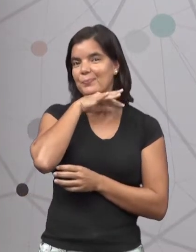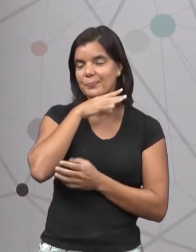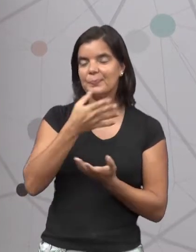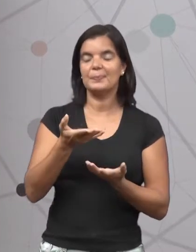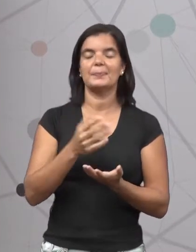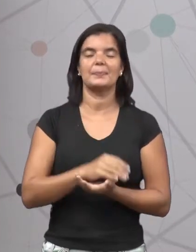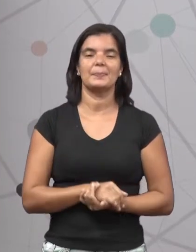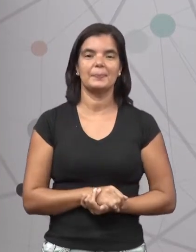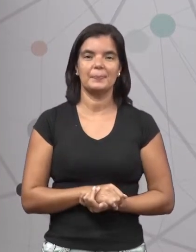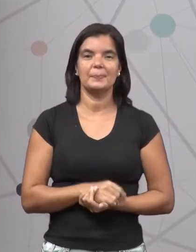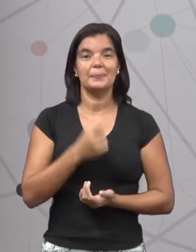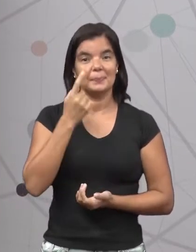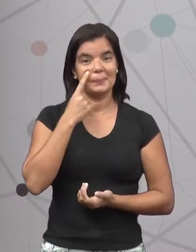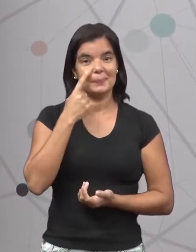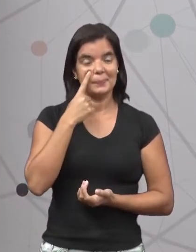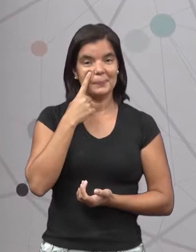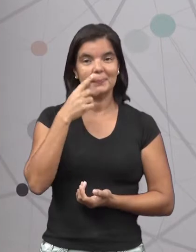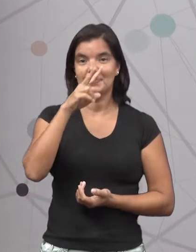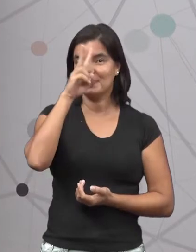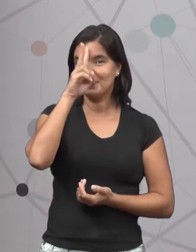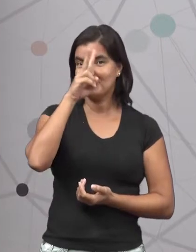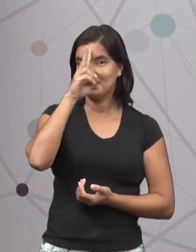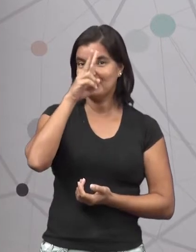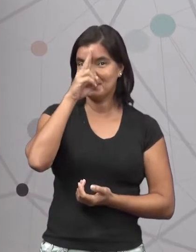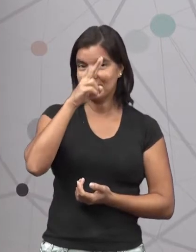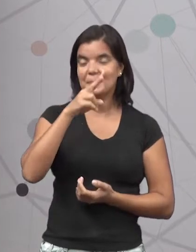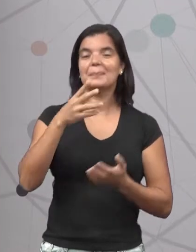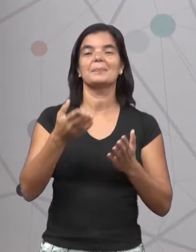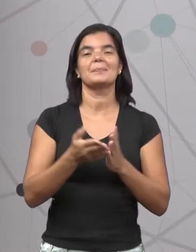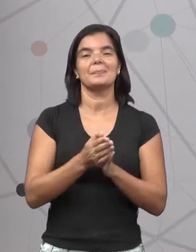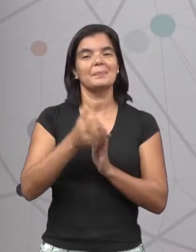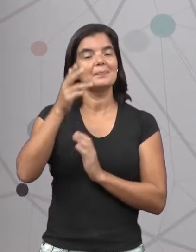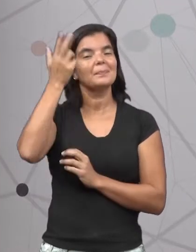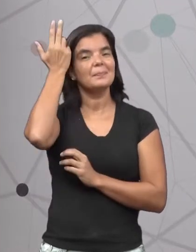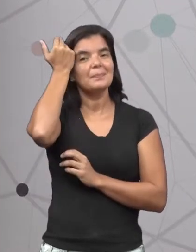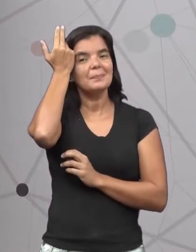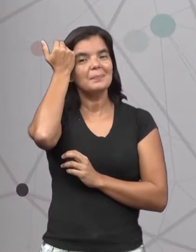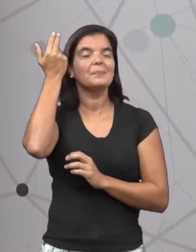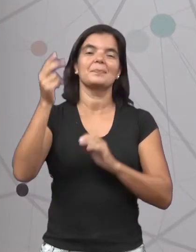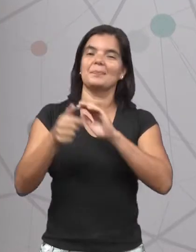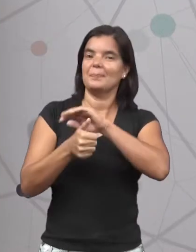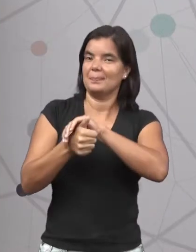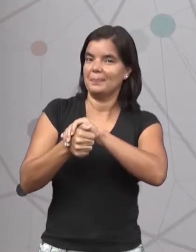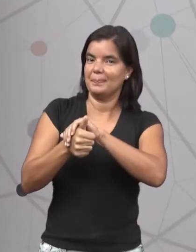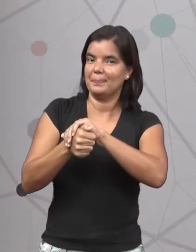de animal, como foi na história da lebre e da tartaruga.